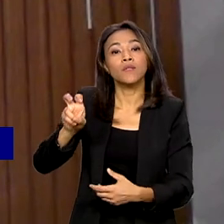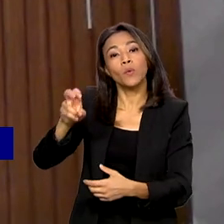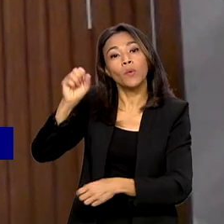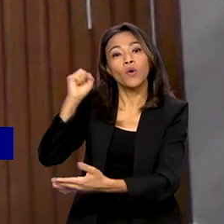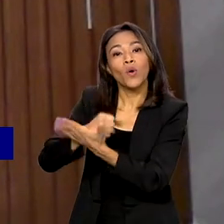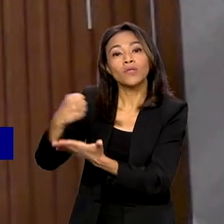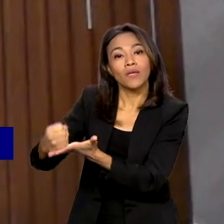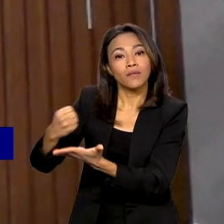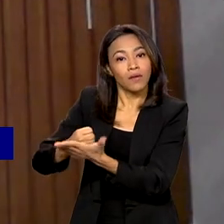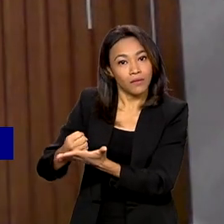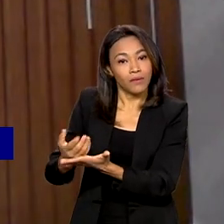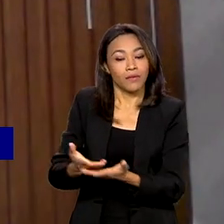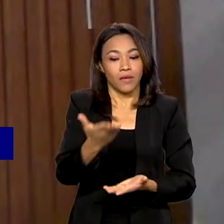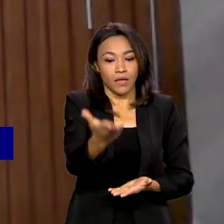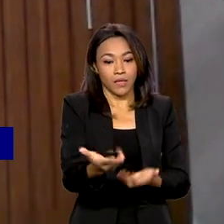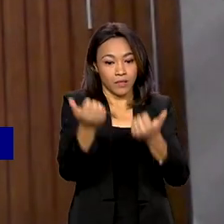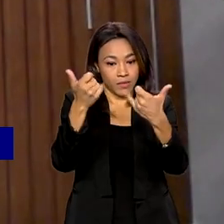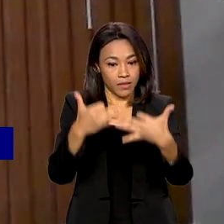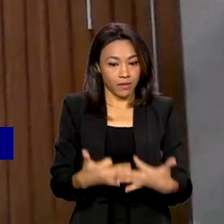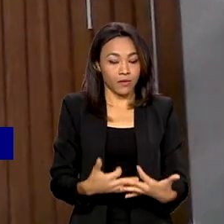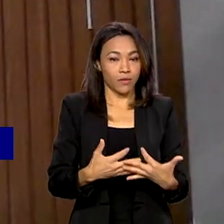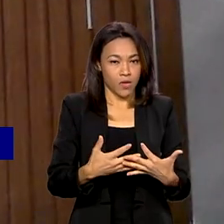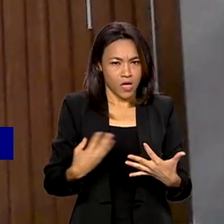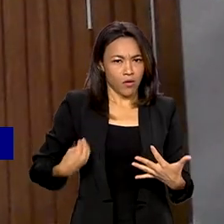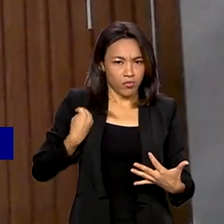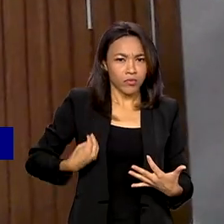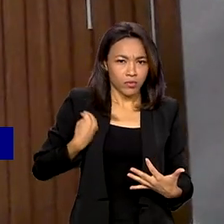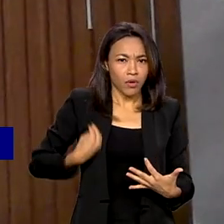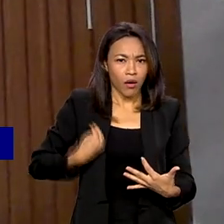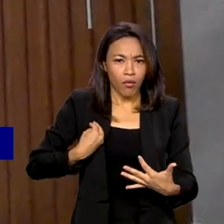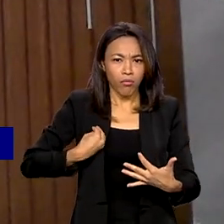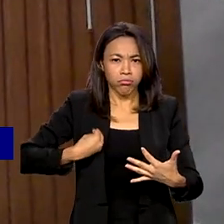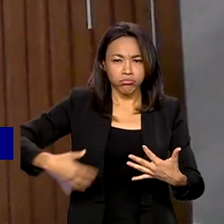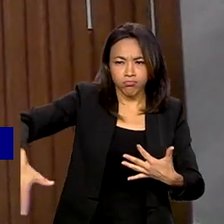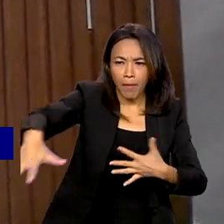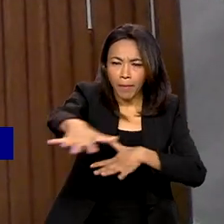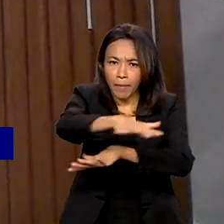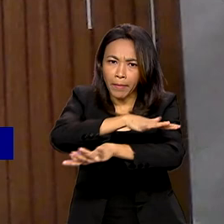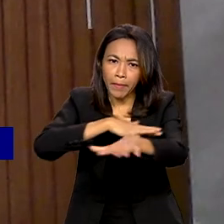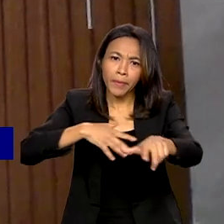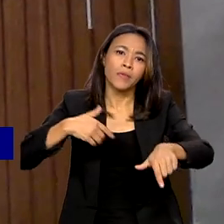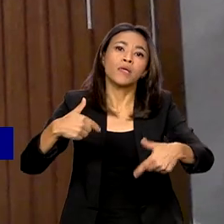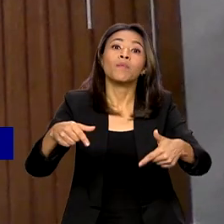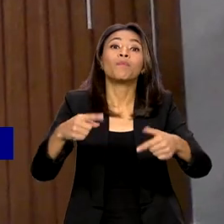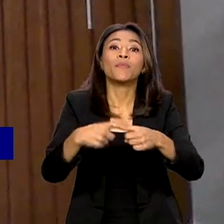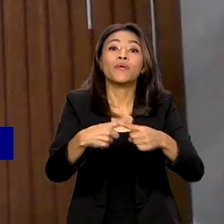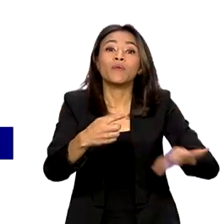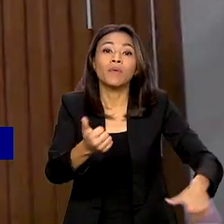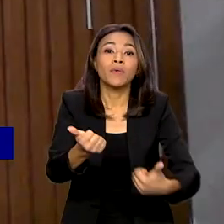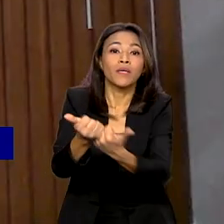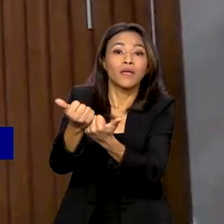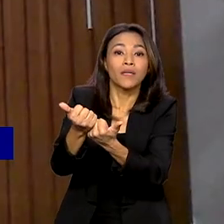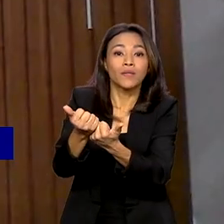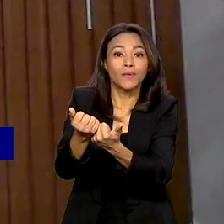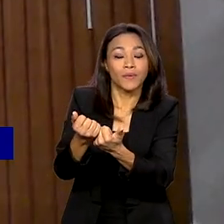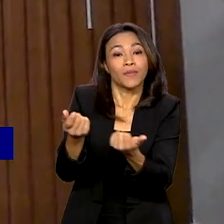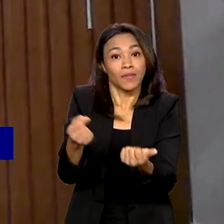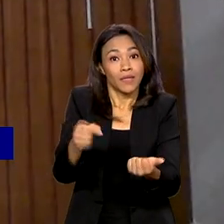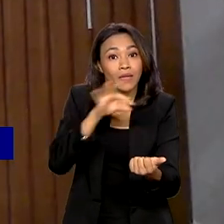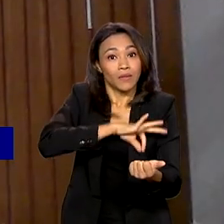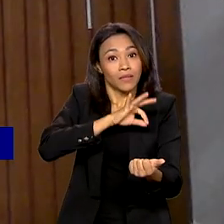eles estão no mercado eles estão fazendo uma produção de renda para os pequenos hoje